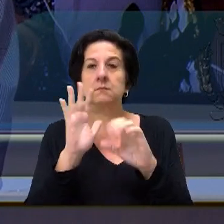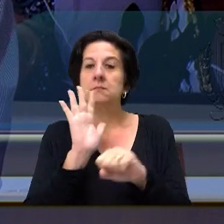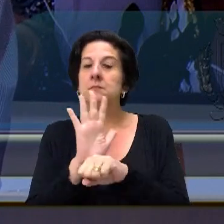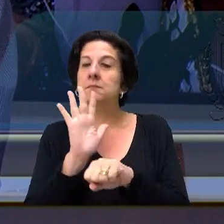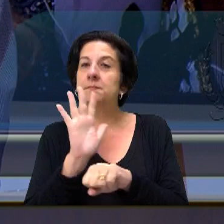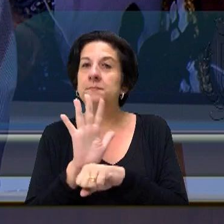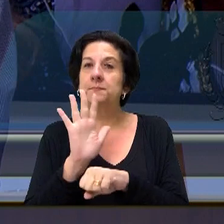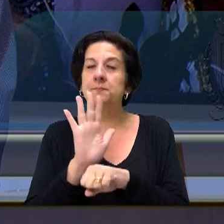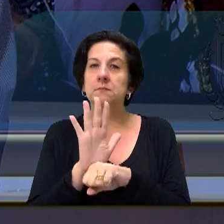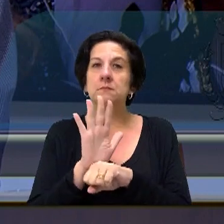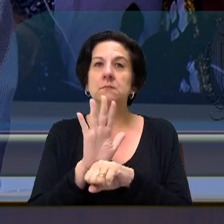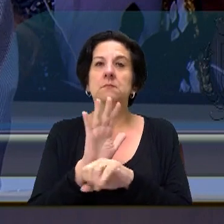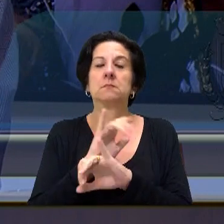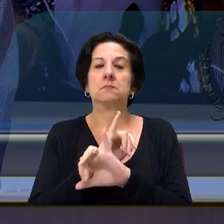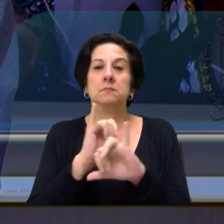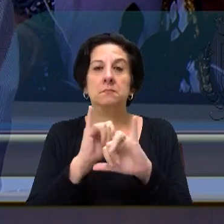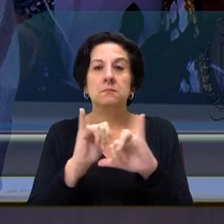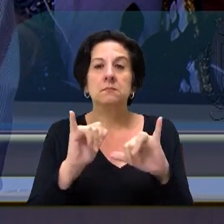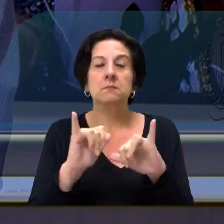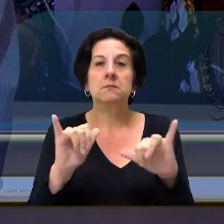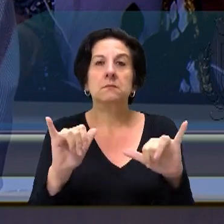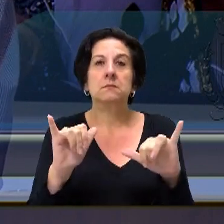colaboradores, imprensa,